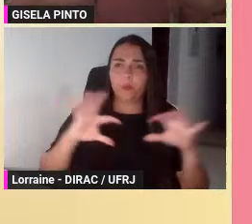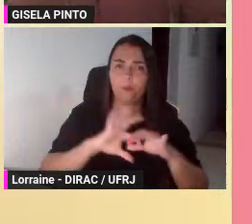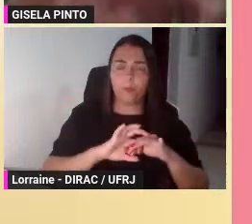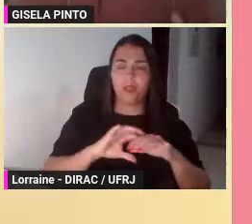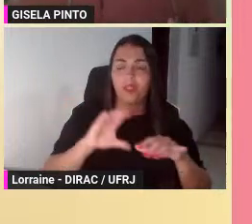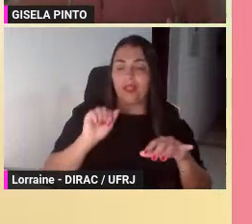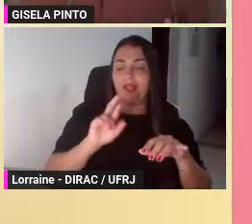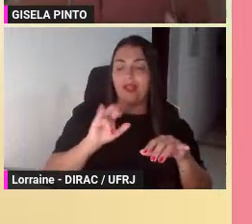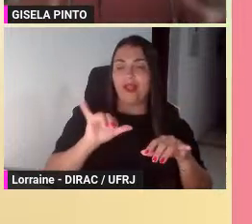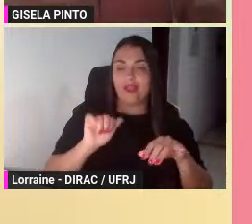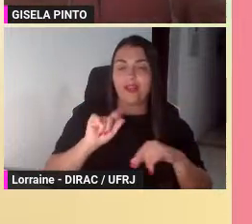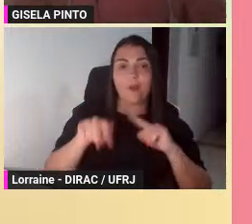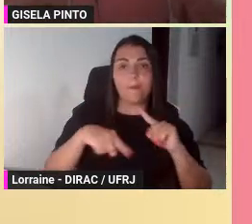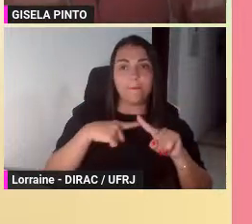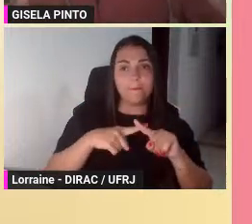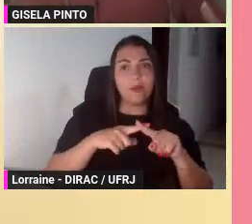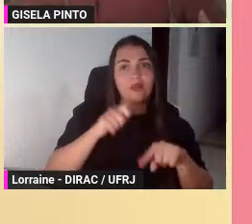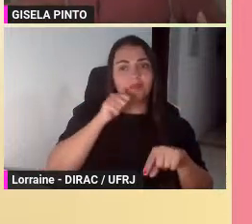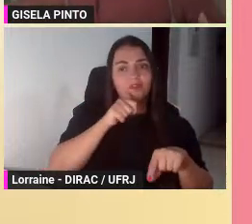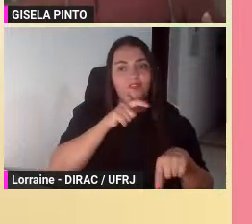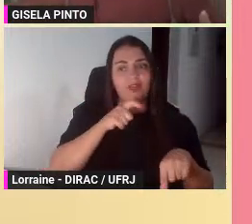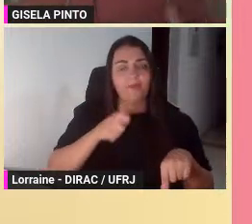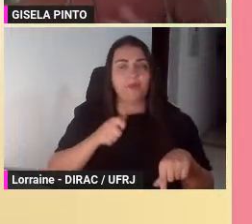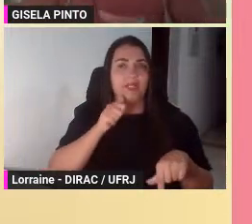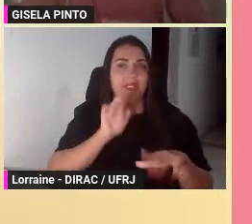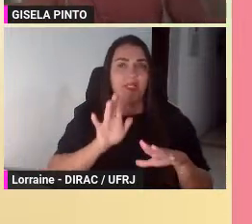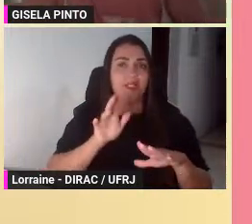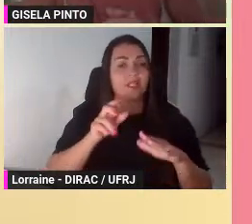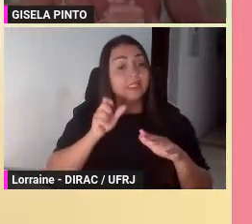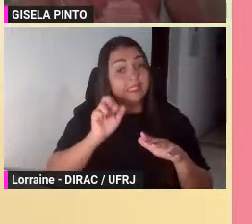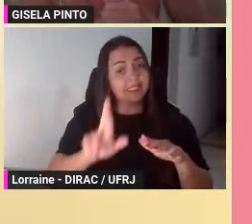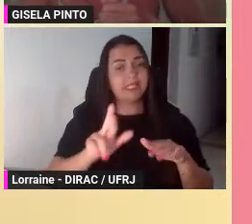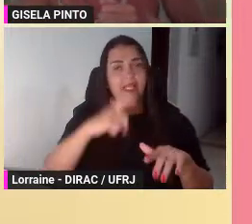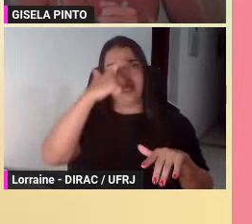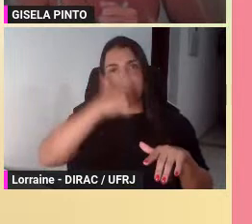carreira e feminilidade, né, e ser mulher. Né?